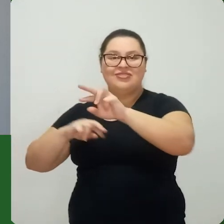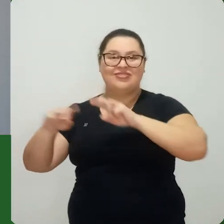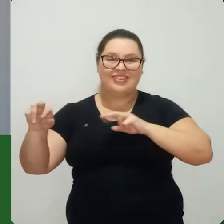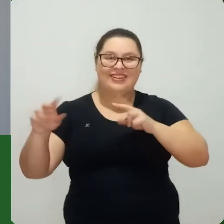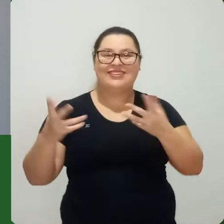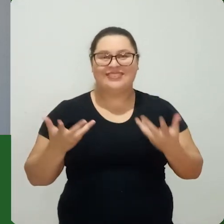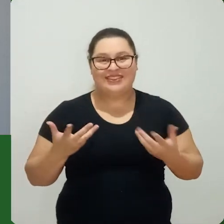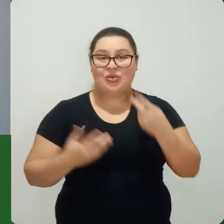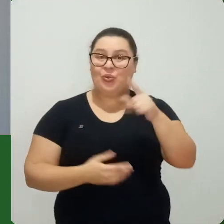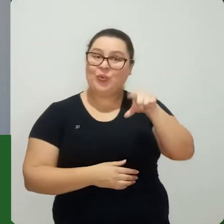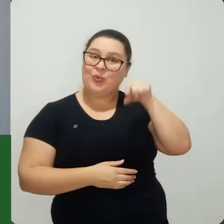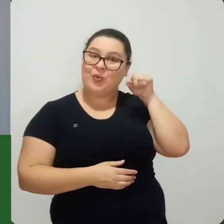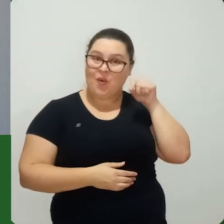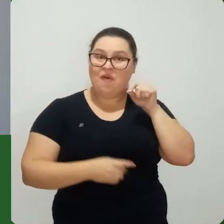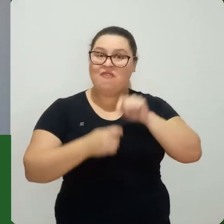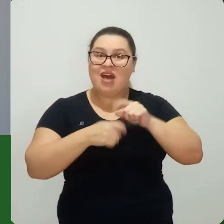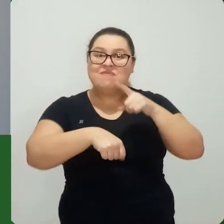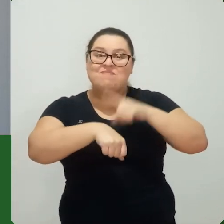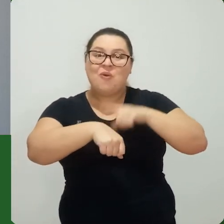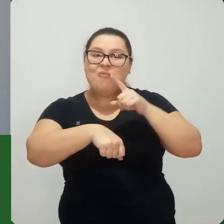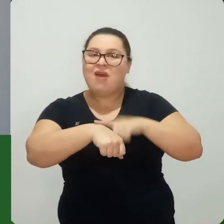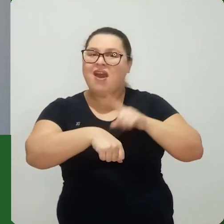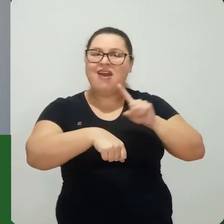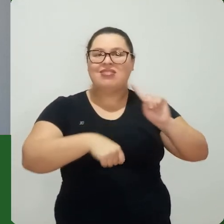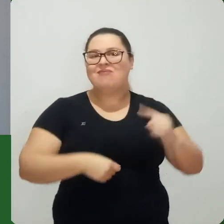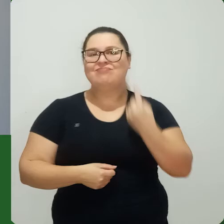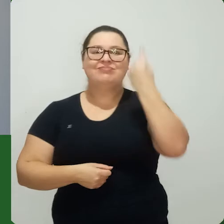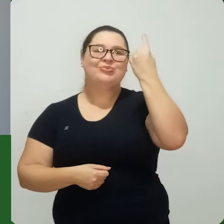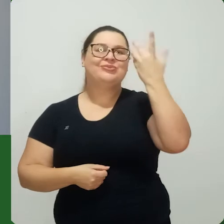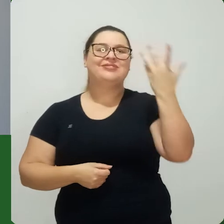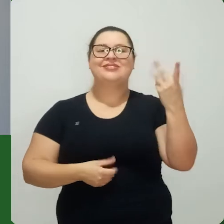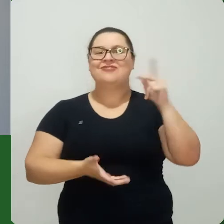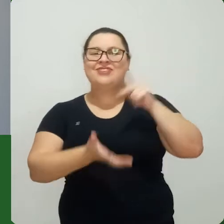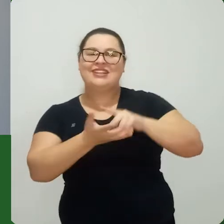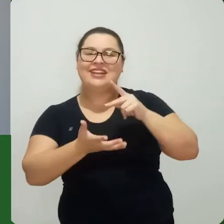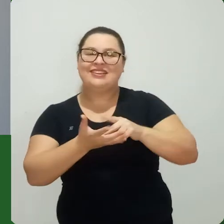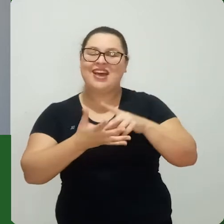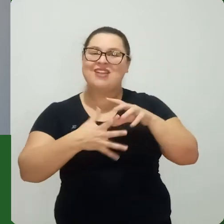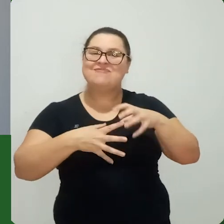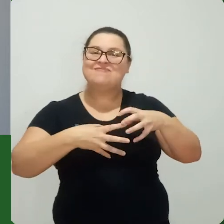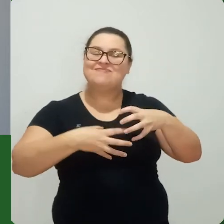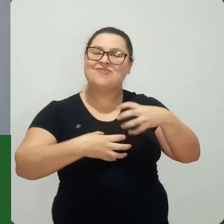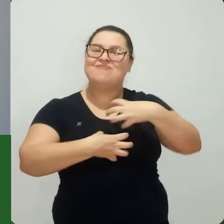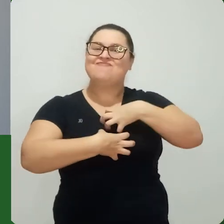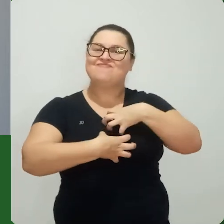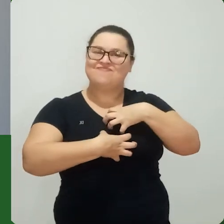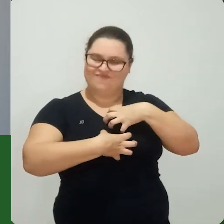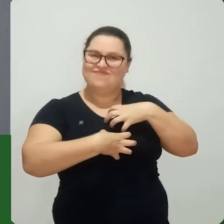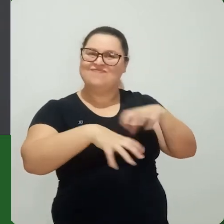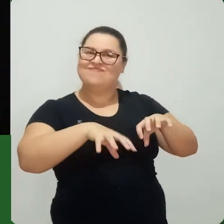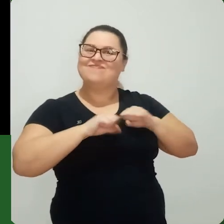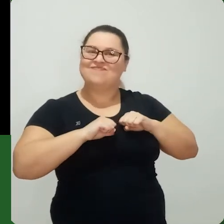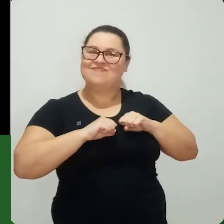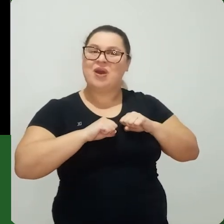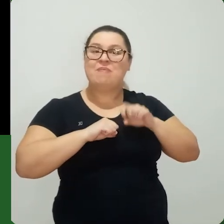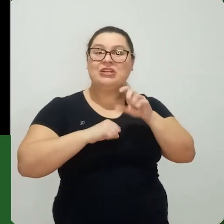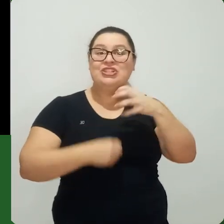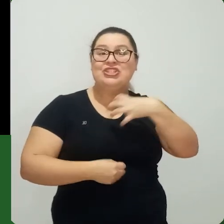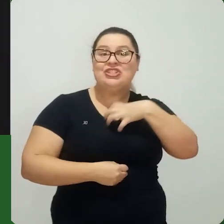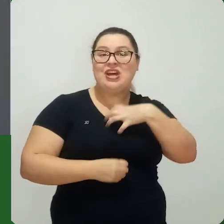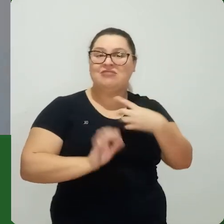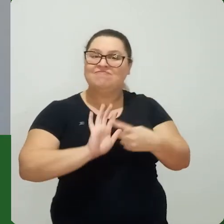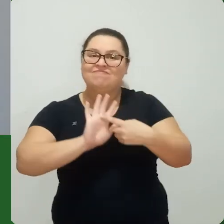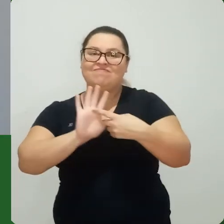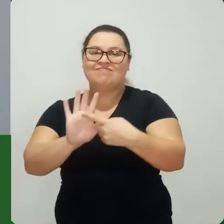faz com que aquele momento seja, sim, verdadeiro, mas para você, para a maneira como você representou e para a maneira como você interpreta.